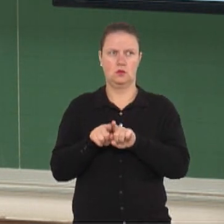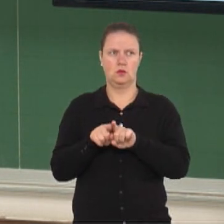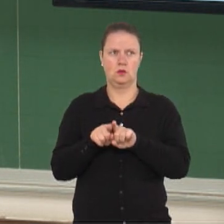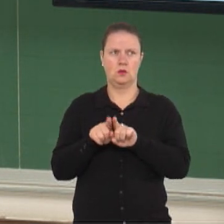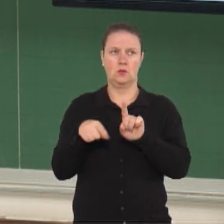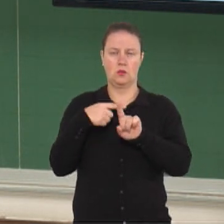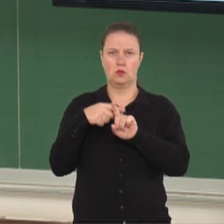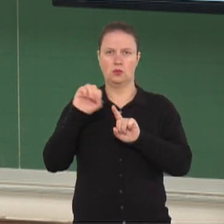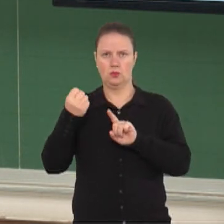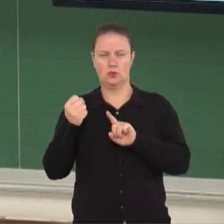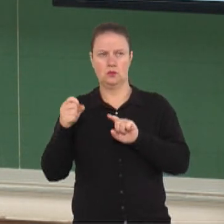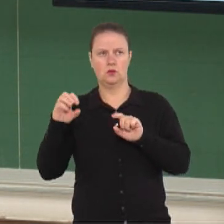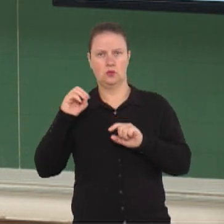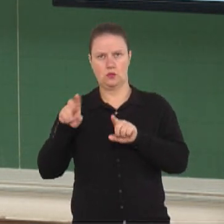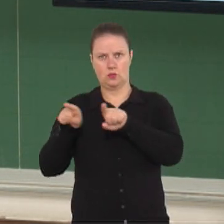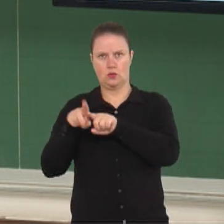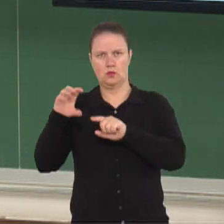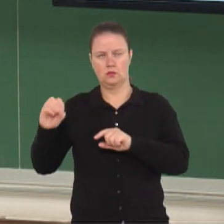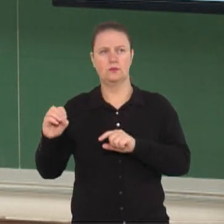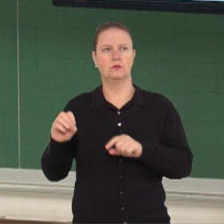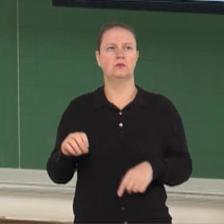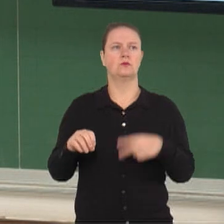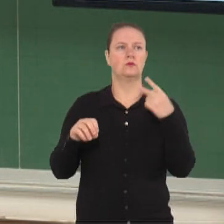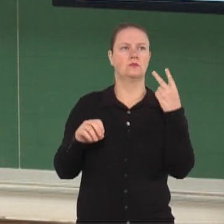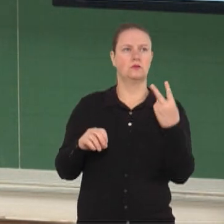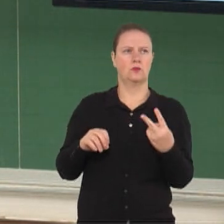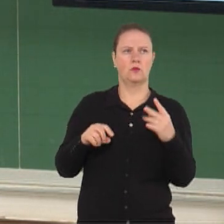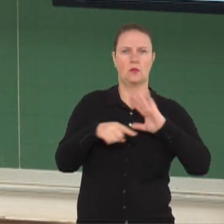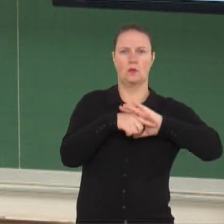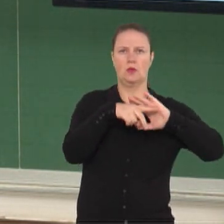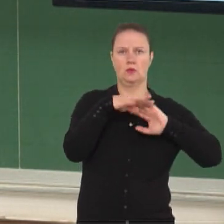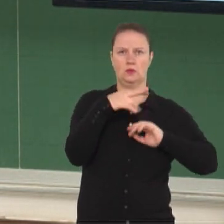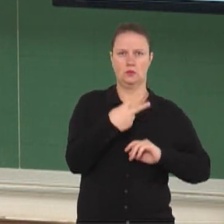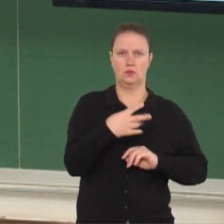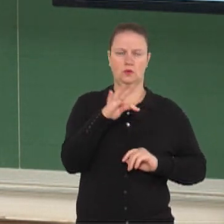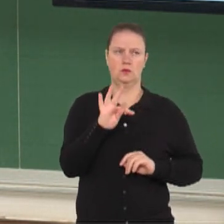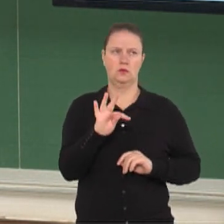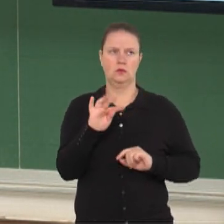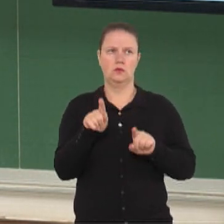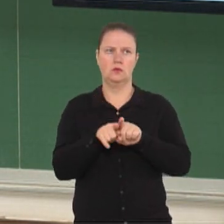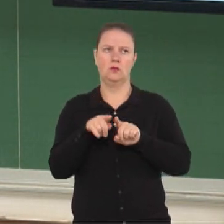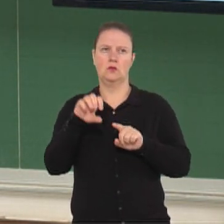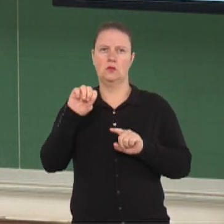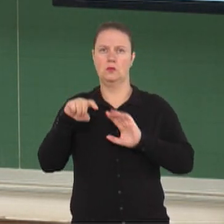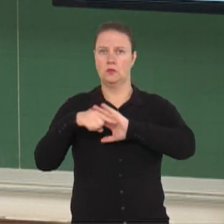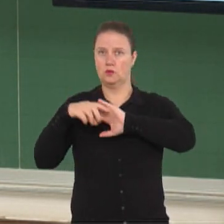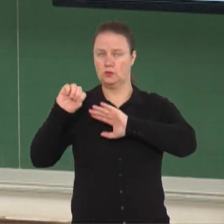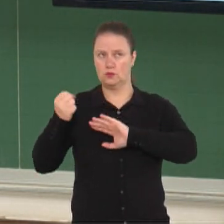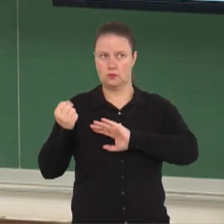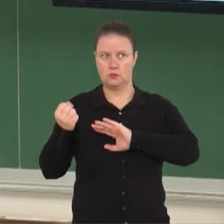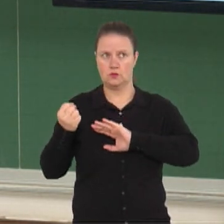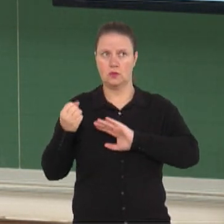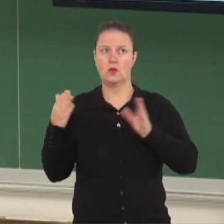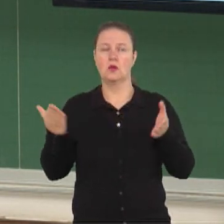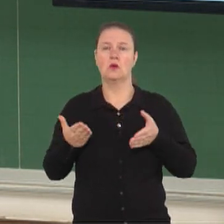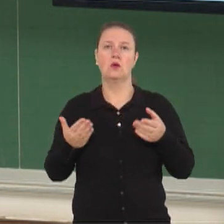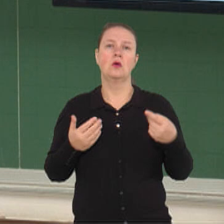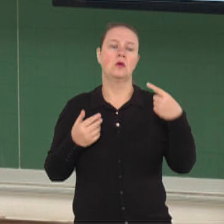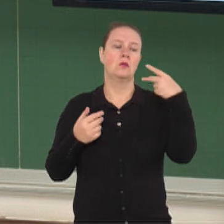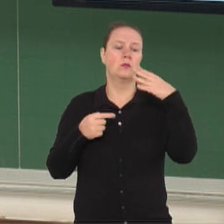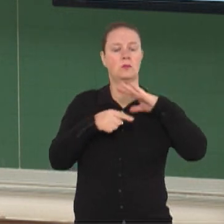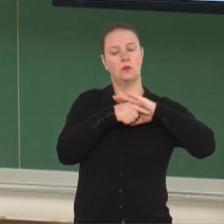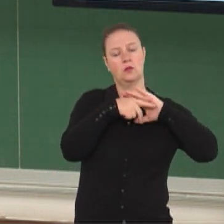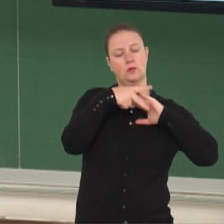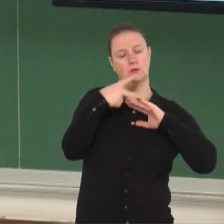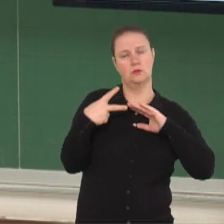subtraindo, depois da igualdade. E o menos 2 que está multiplicando, a gente divide toda